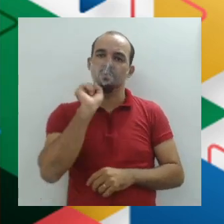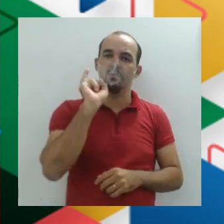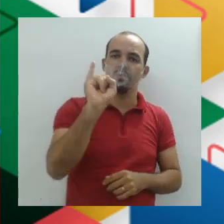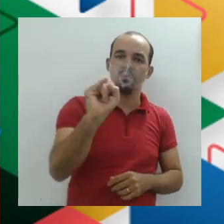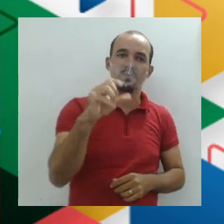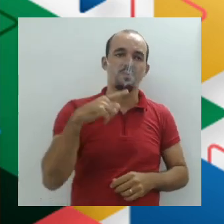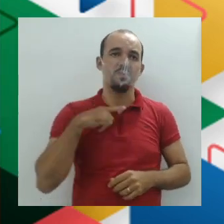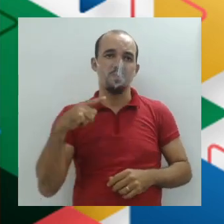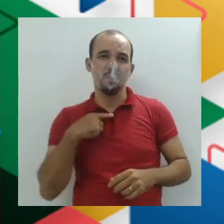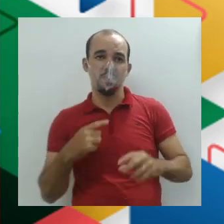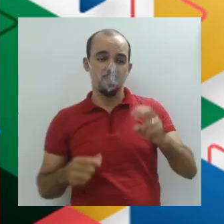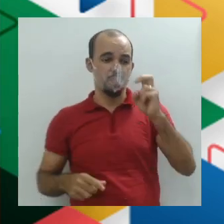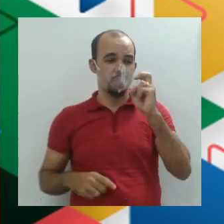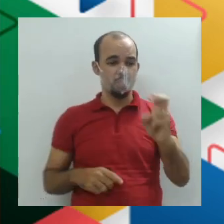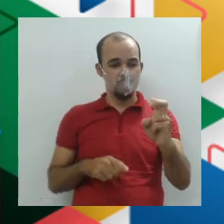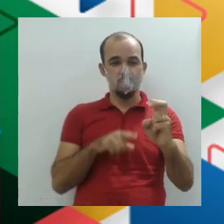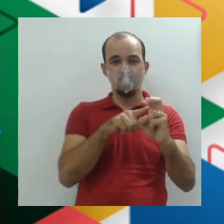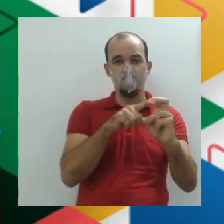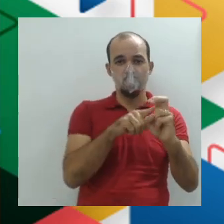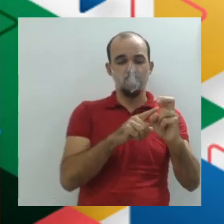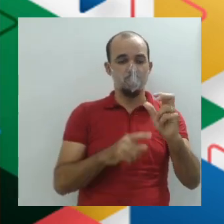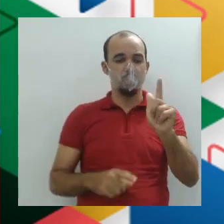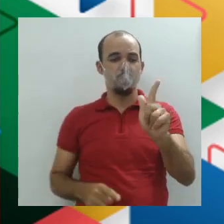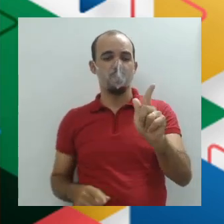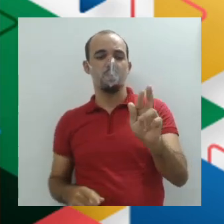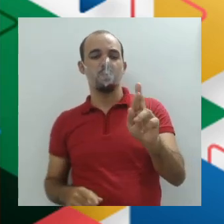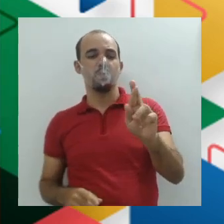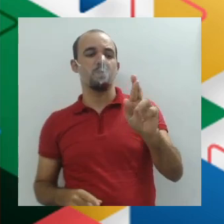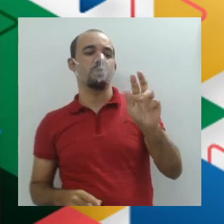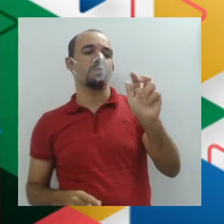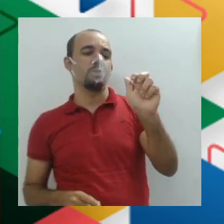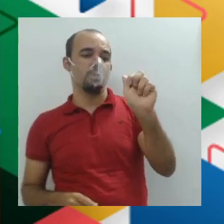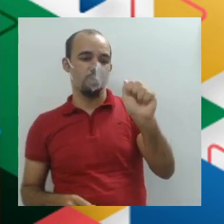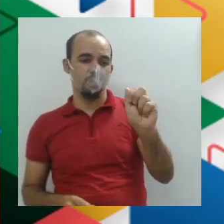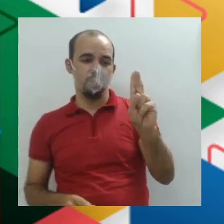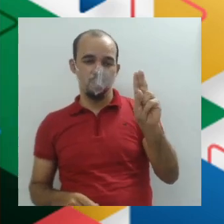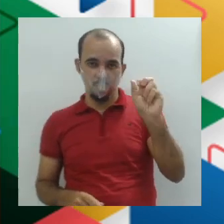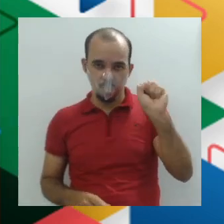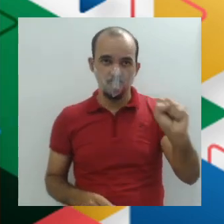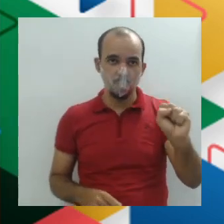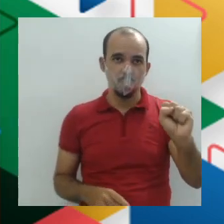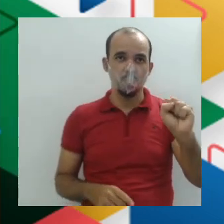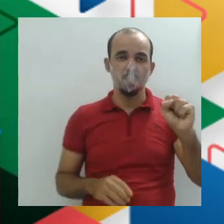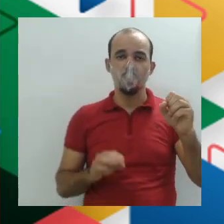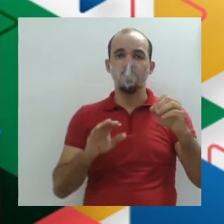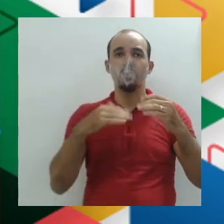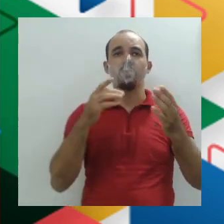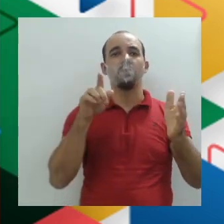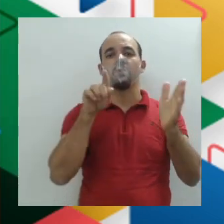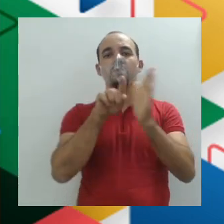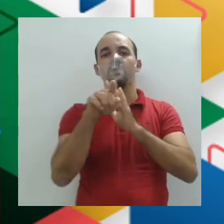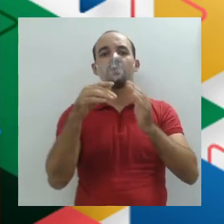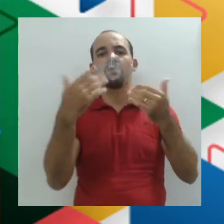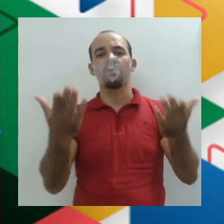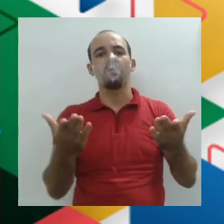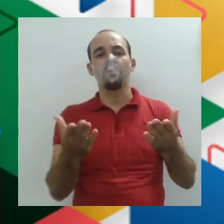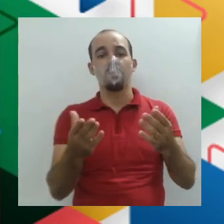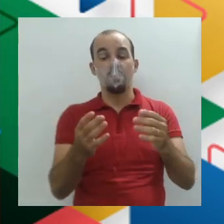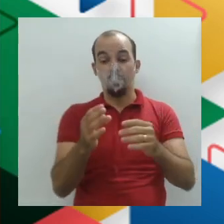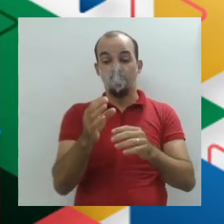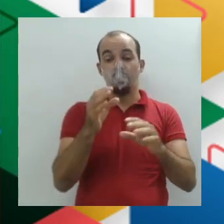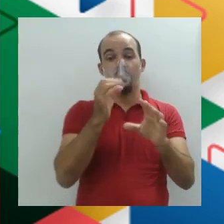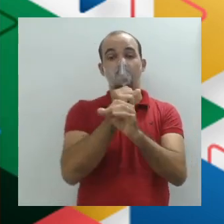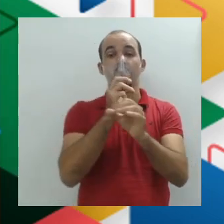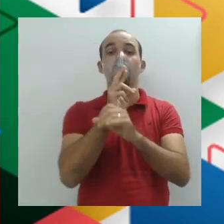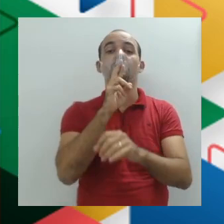qual é a tangente de 5 graus. Você não vai precisar decorar isso aqui não, tá, gente? Isso aqui é quando eu tiver um problema, eu sei que a tangente